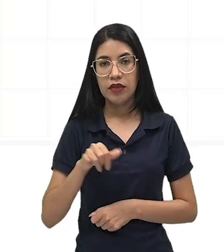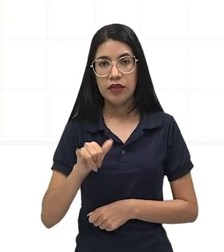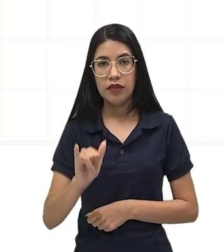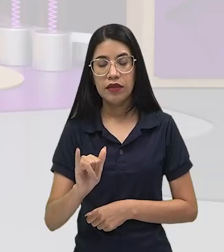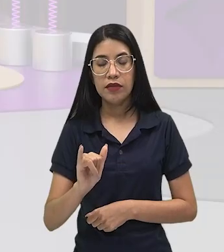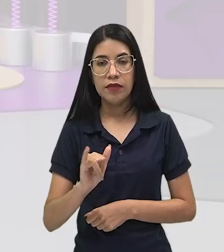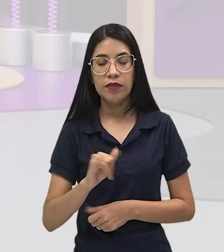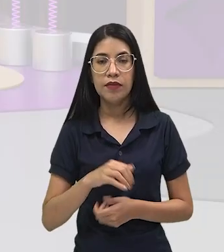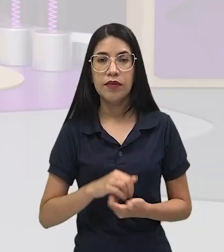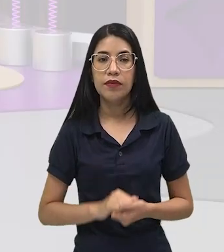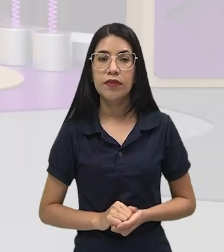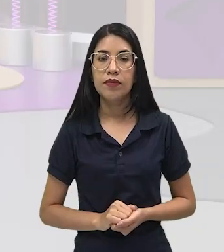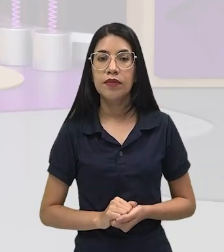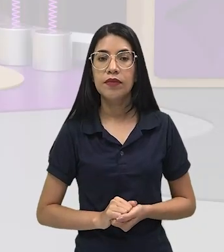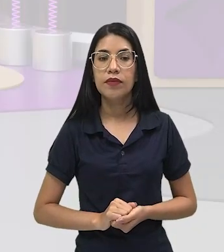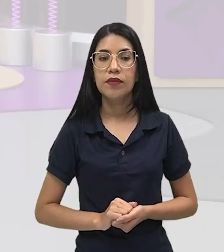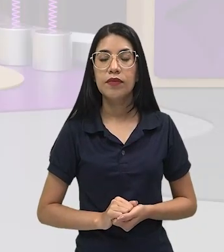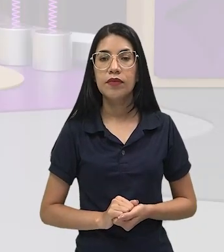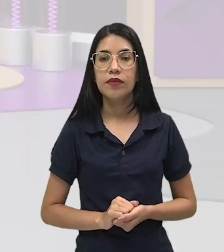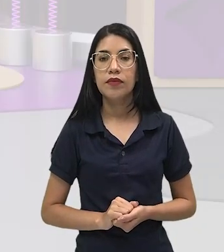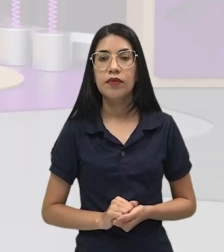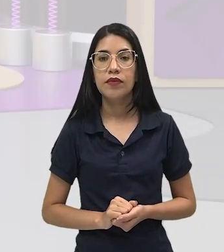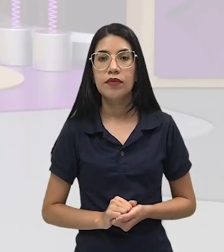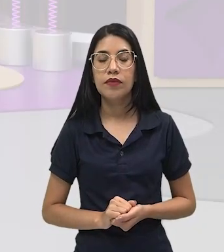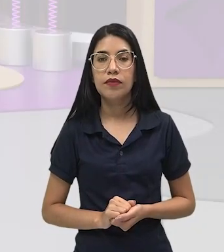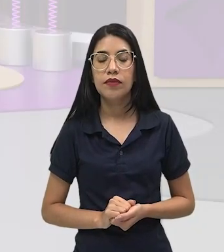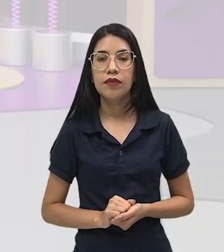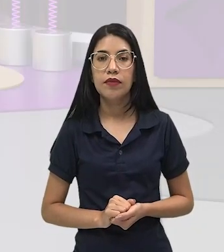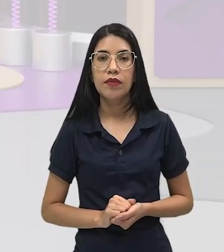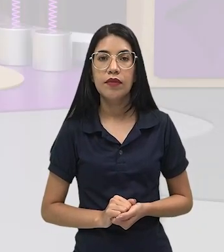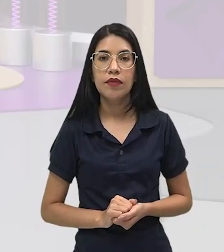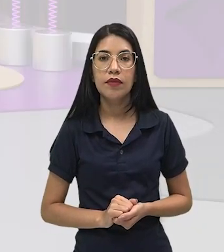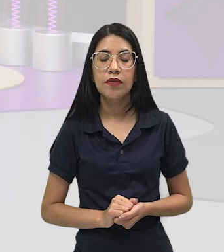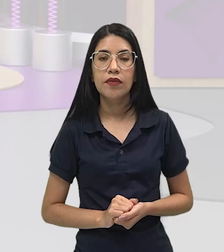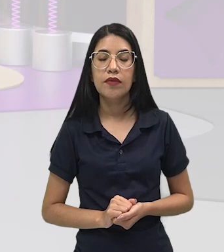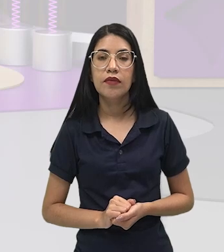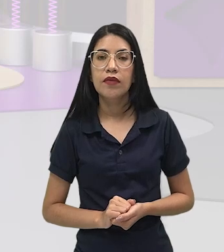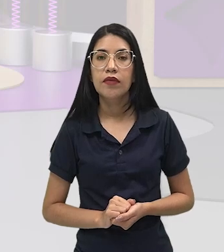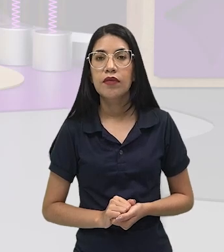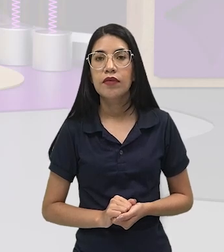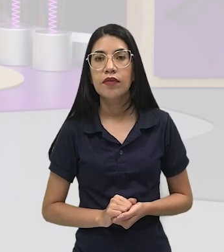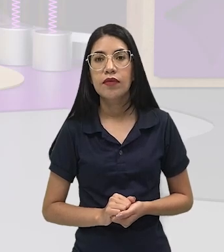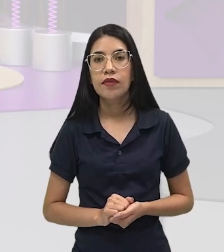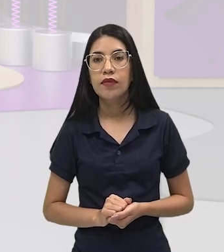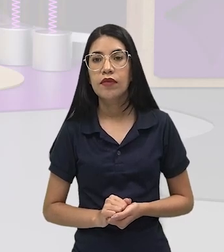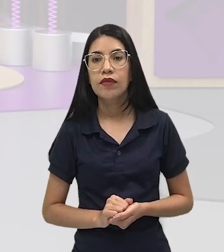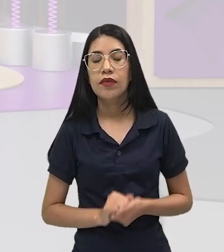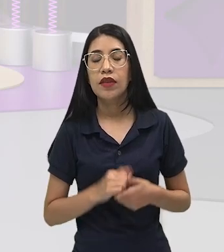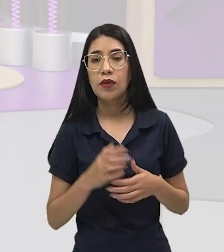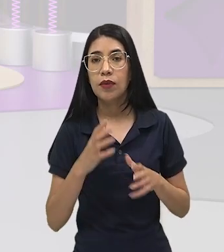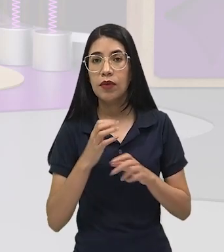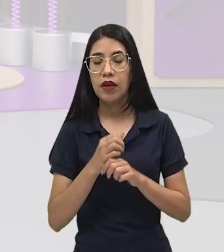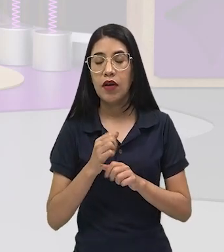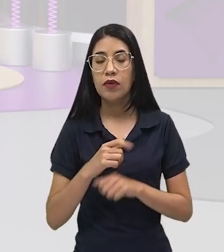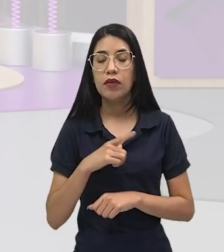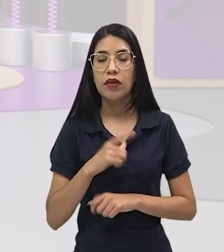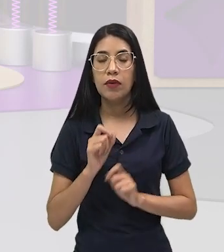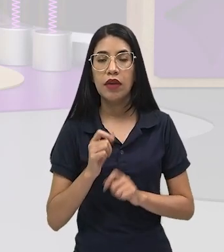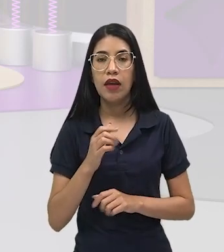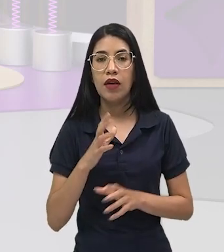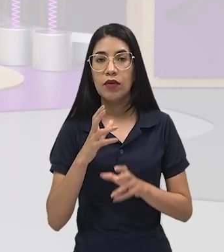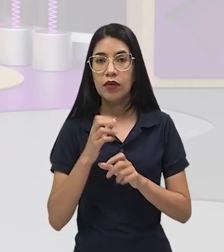Como aqui, o que está aqui ao meu lado, né? A nossa situação aí envolve meninos